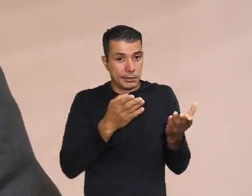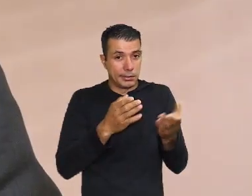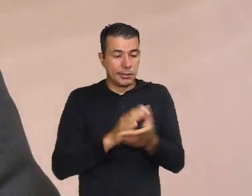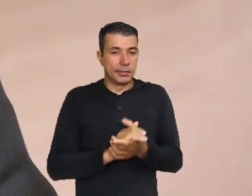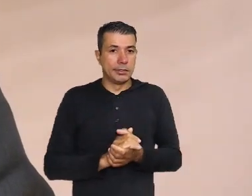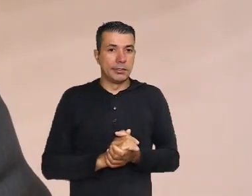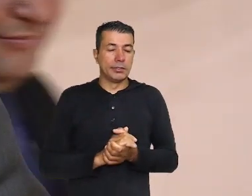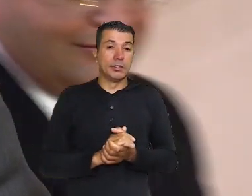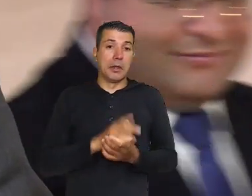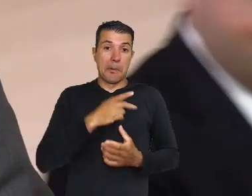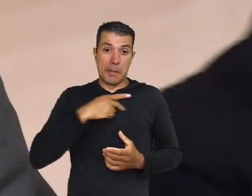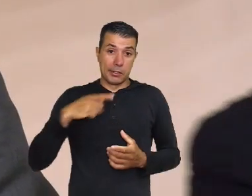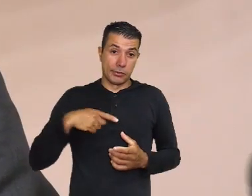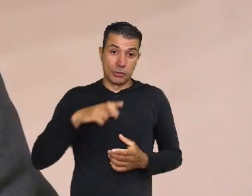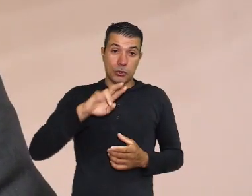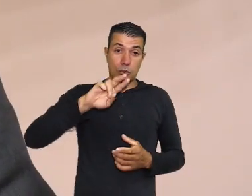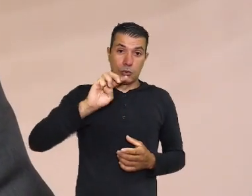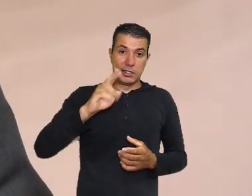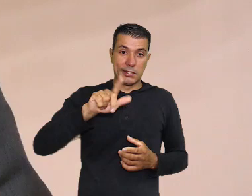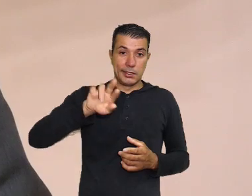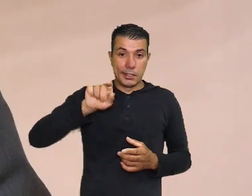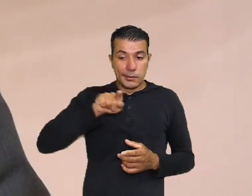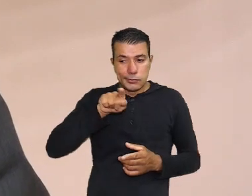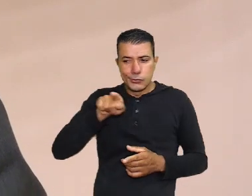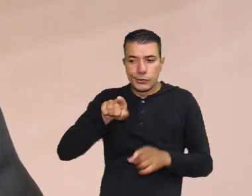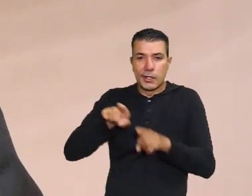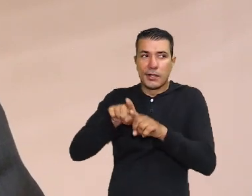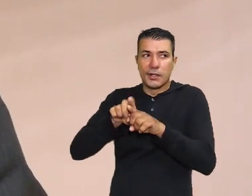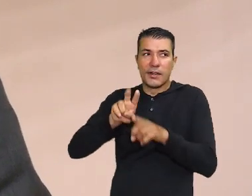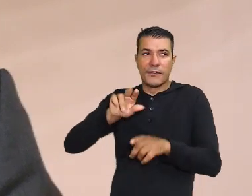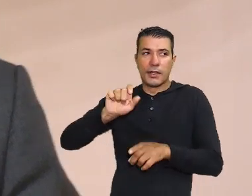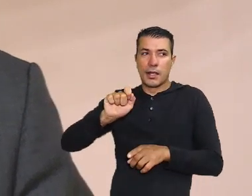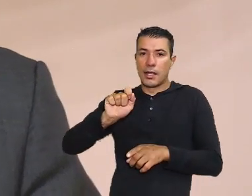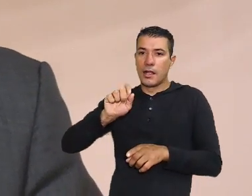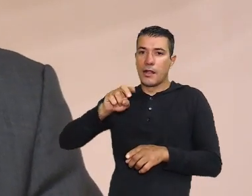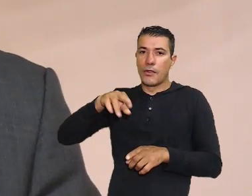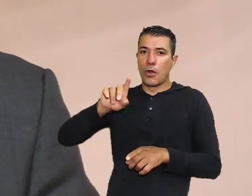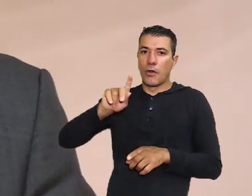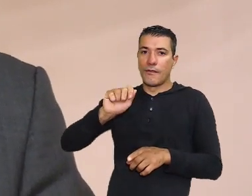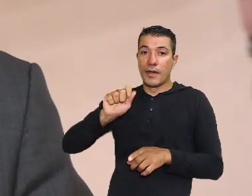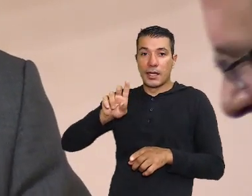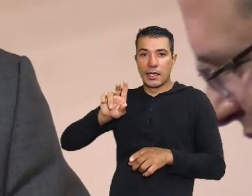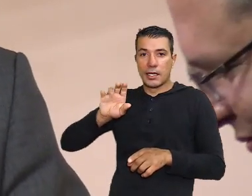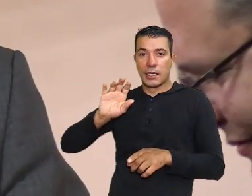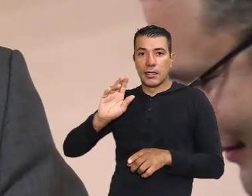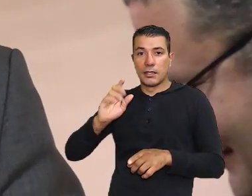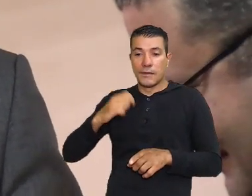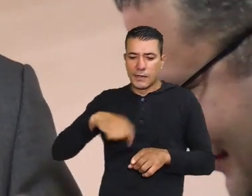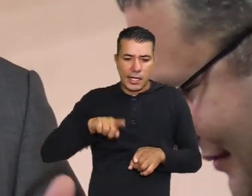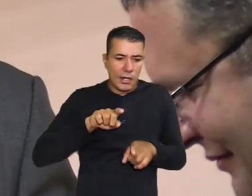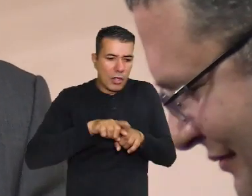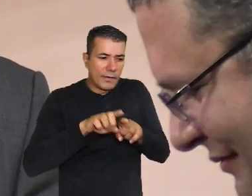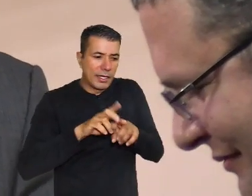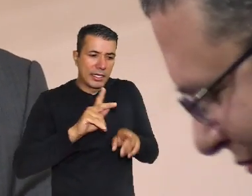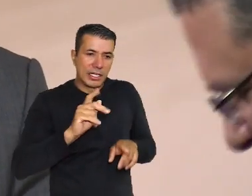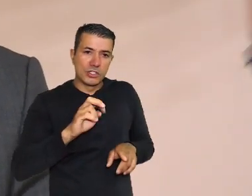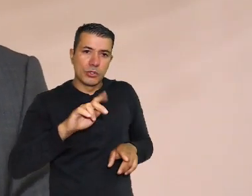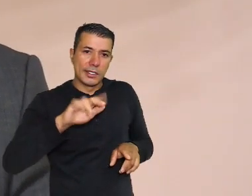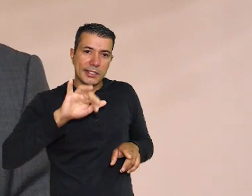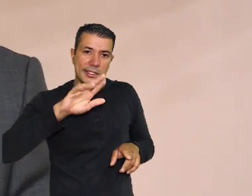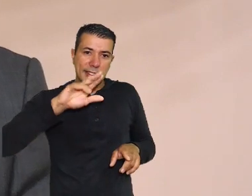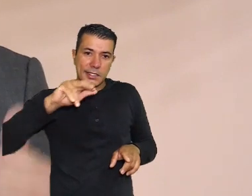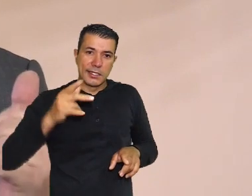não o conhece, o pastor William, ele é pastor do distrito de Vila Nova Cachoeirinha. É um dos nossos distritos aqui, que também